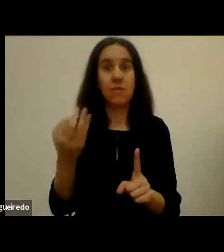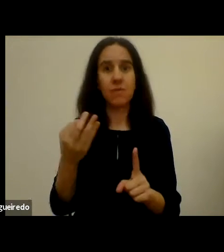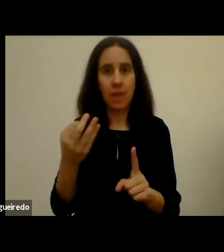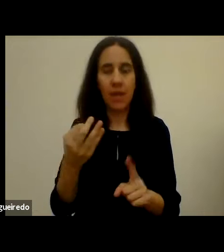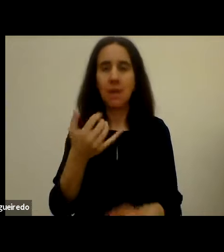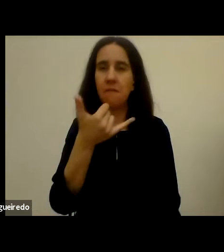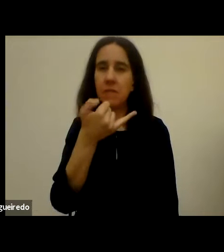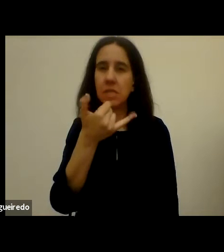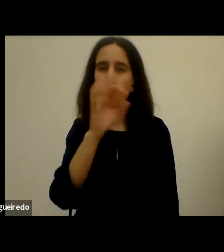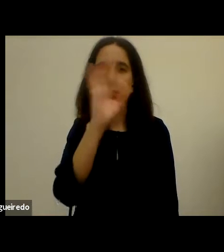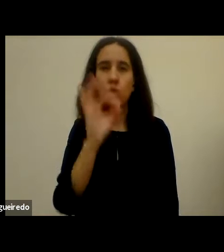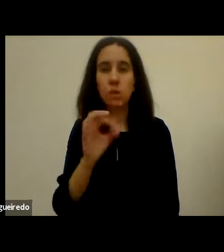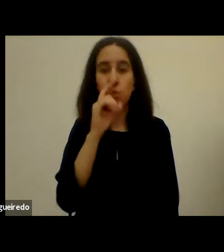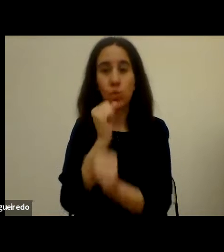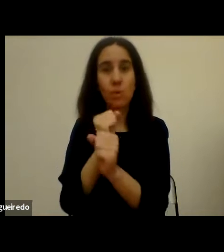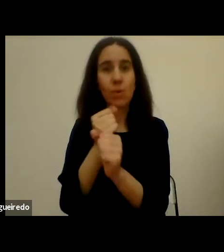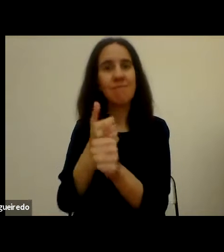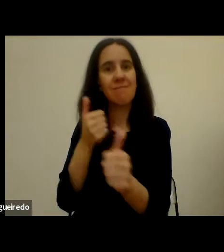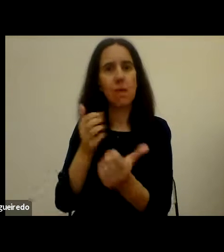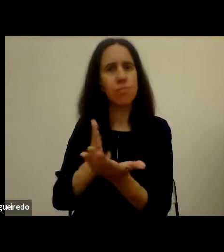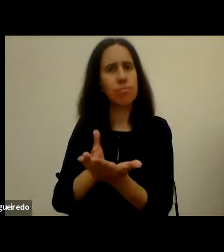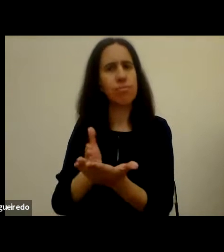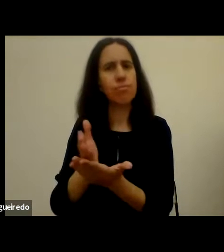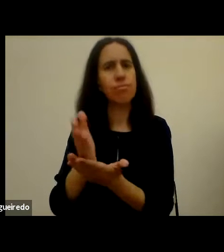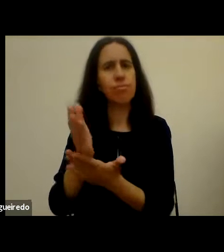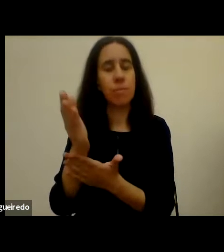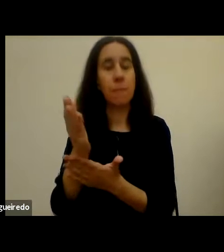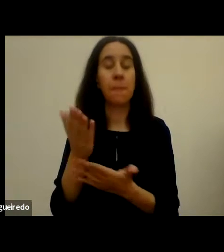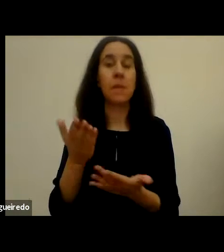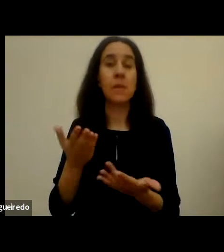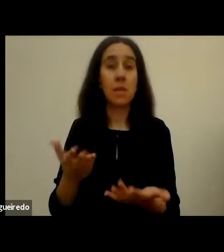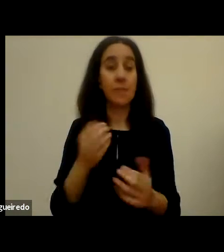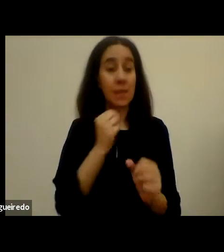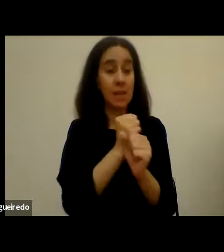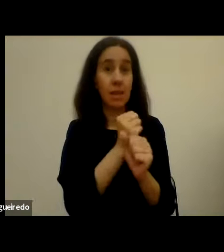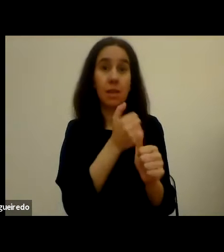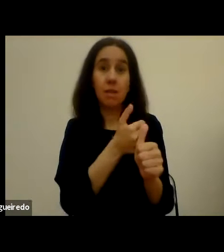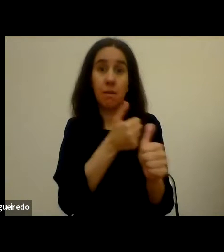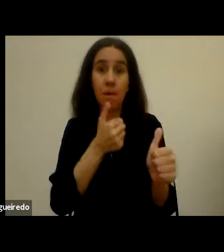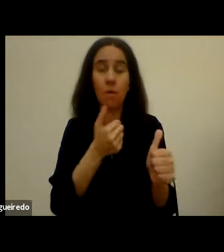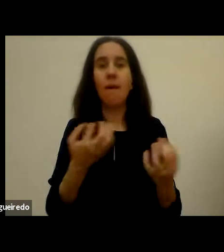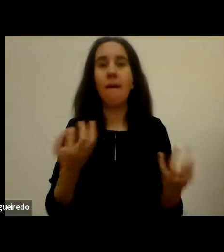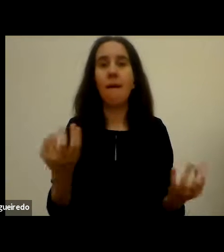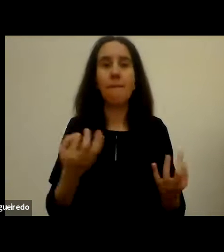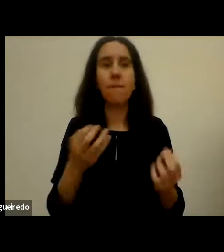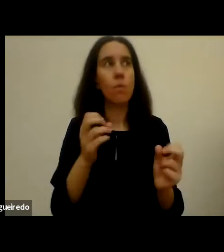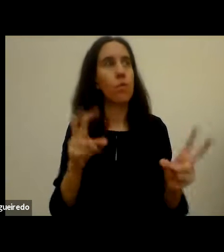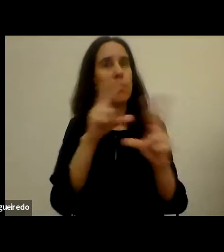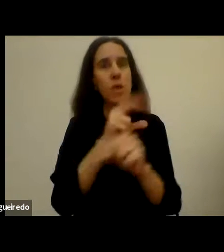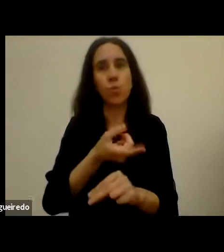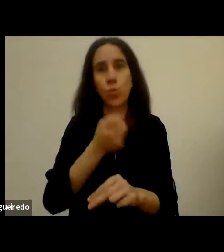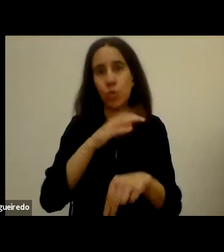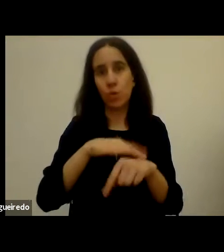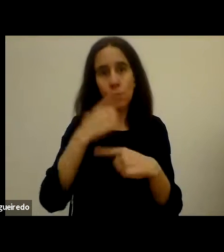25% de teletrabalhadores em permanência e o teletrabalho não sendo uma novidade na